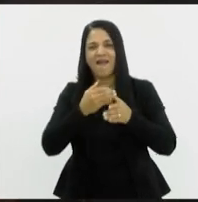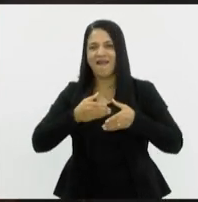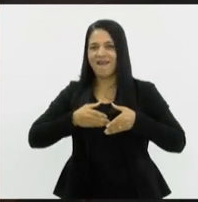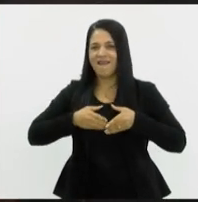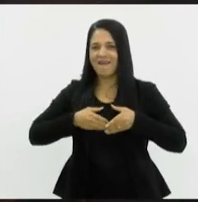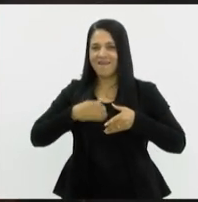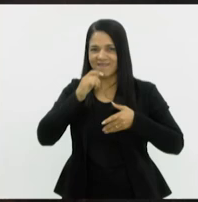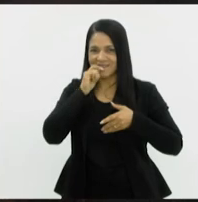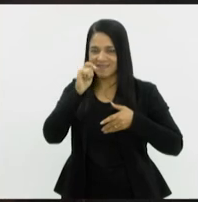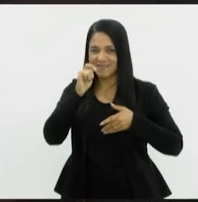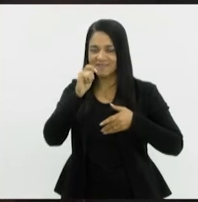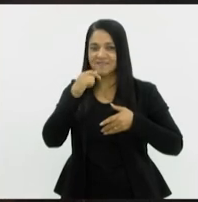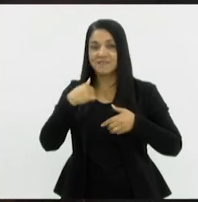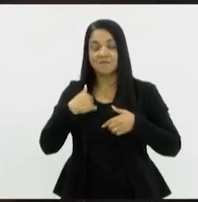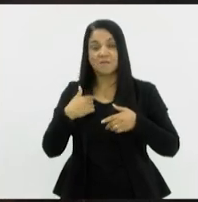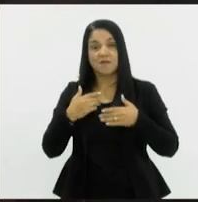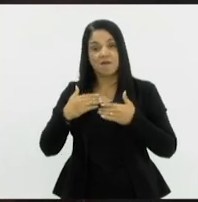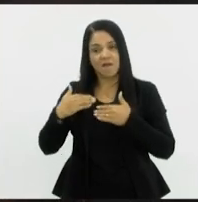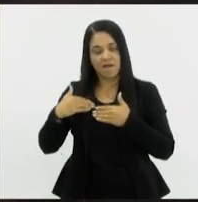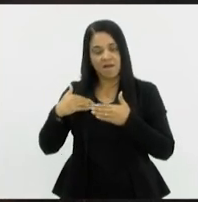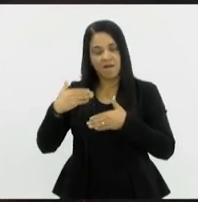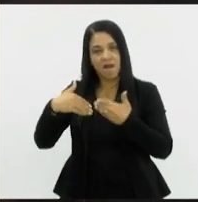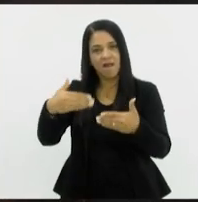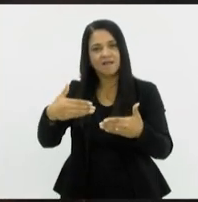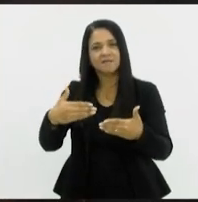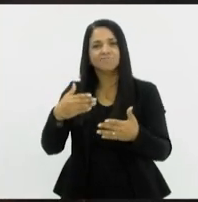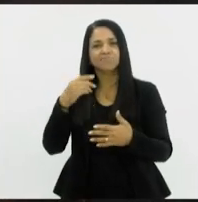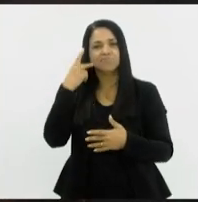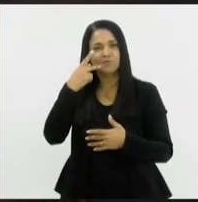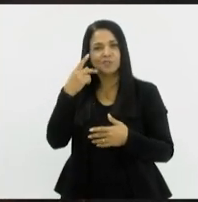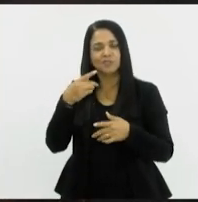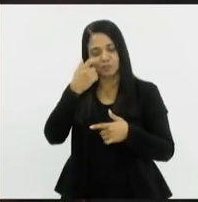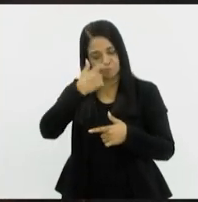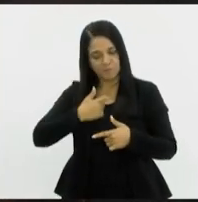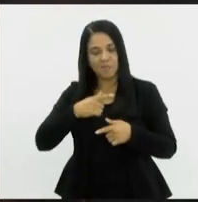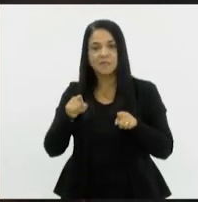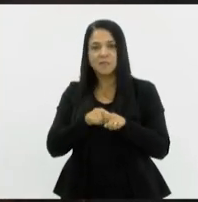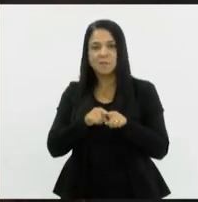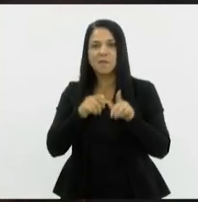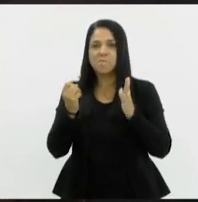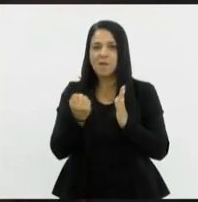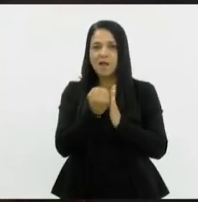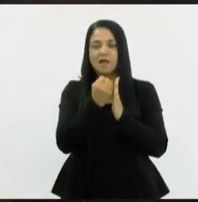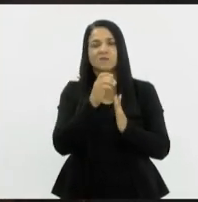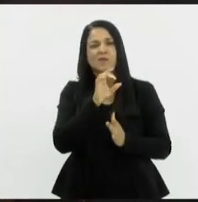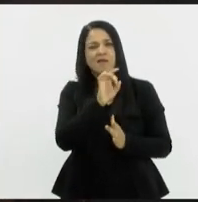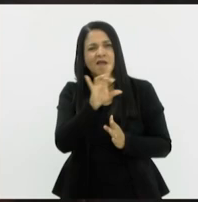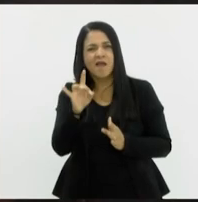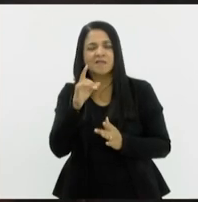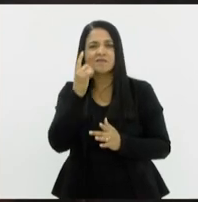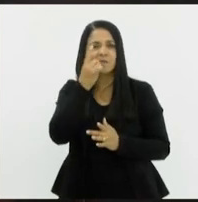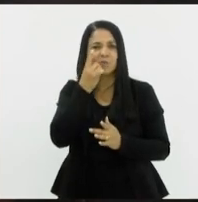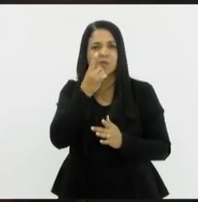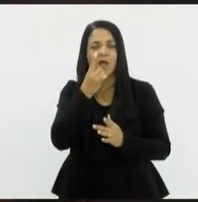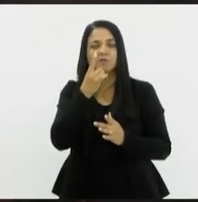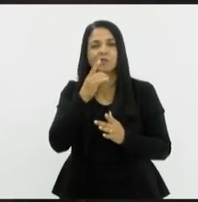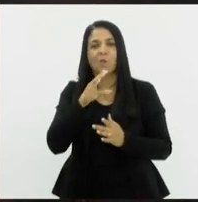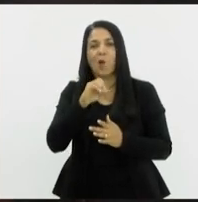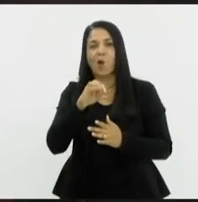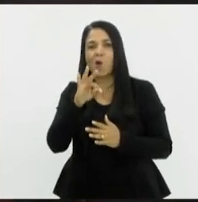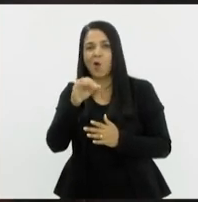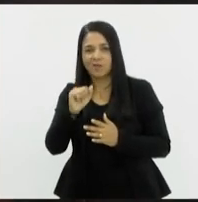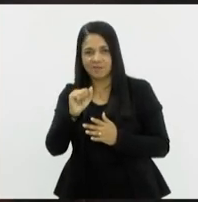e na minha carreira política também fica marcado, porque cada deputado tem uma cota anual, e dentro dessa cota